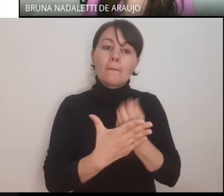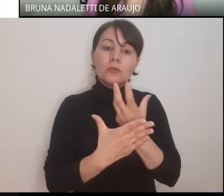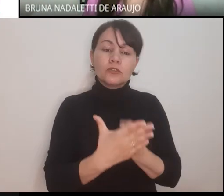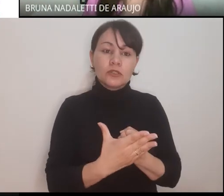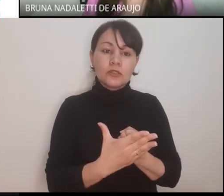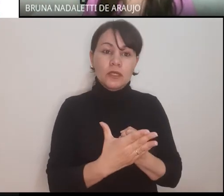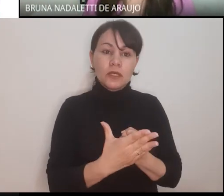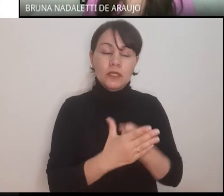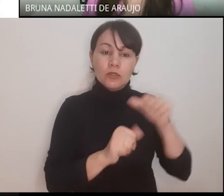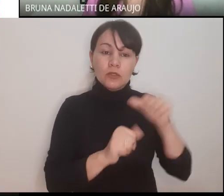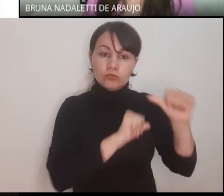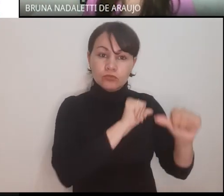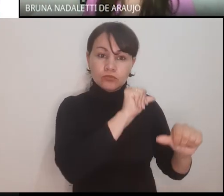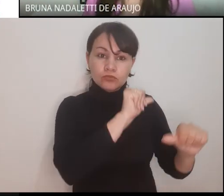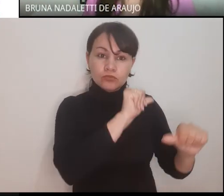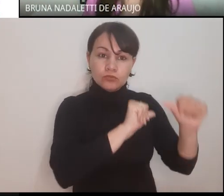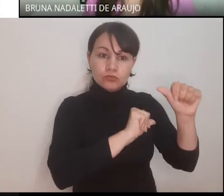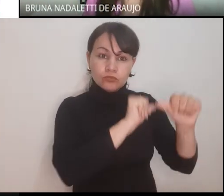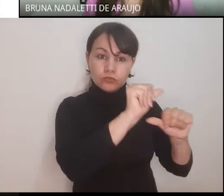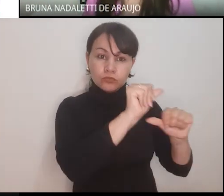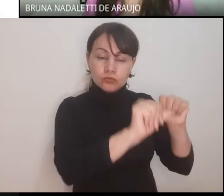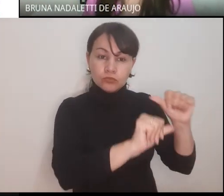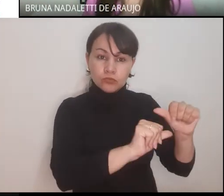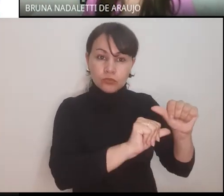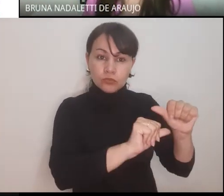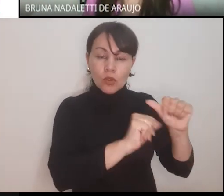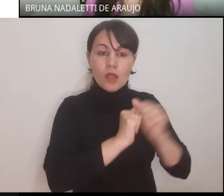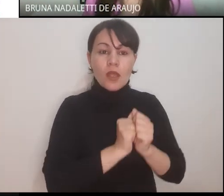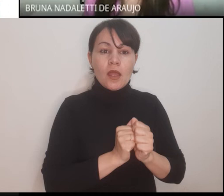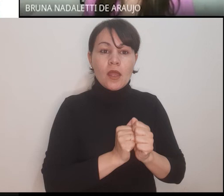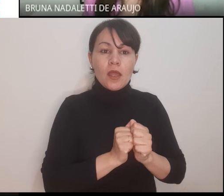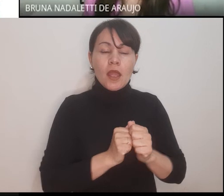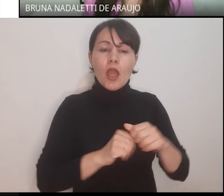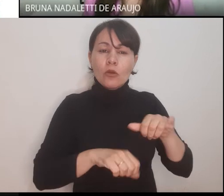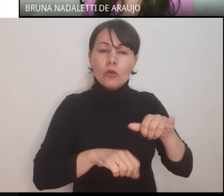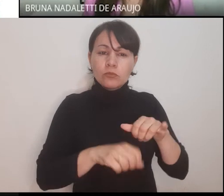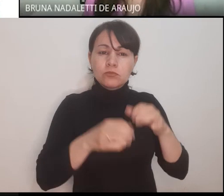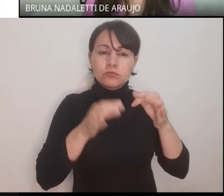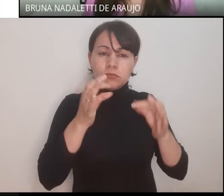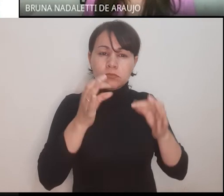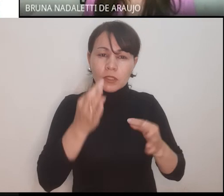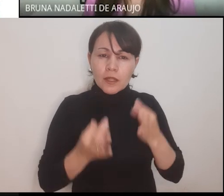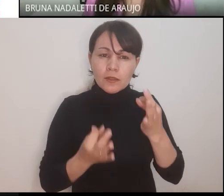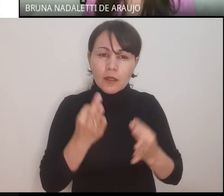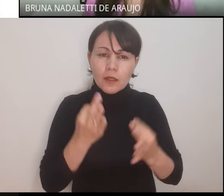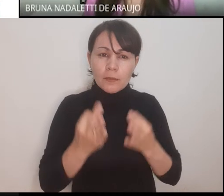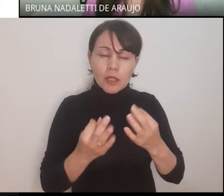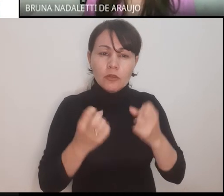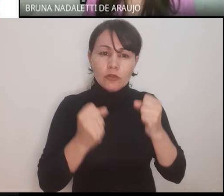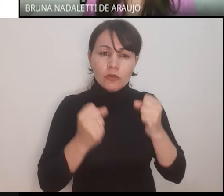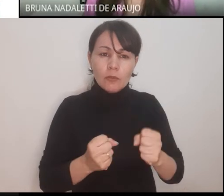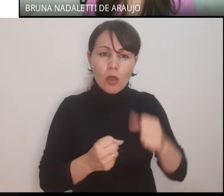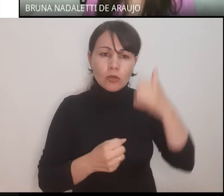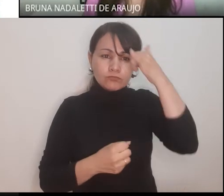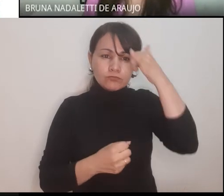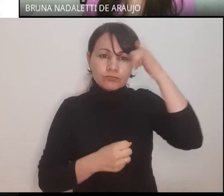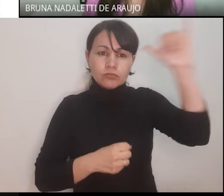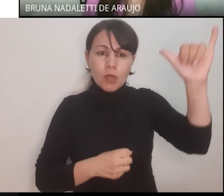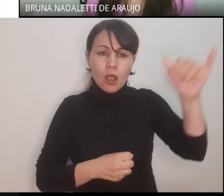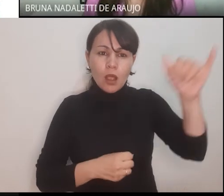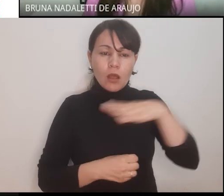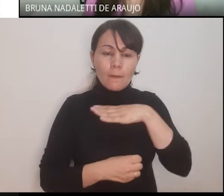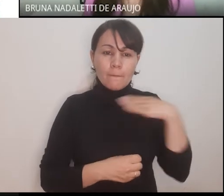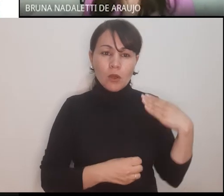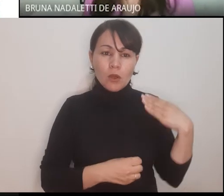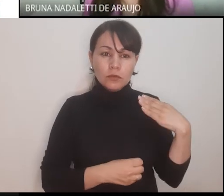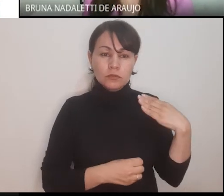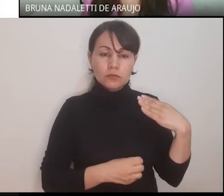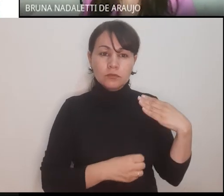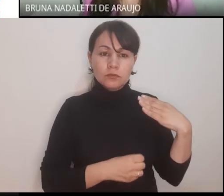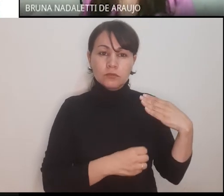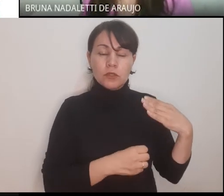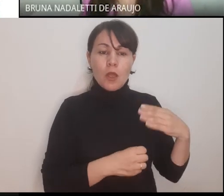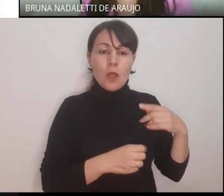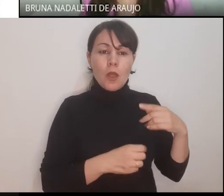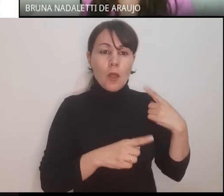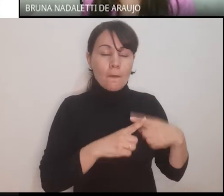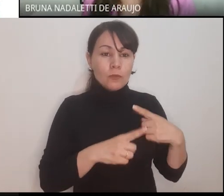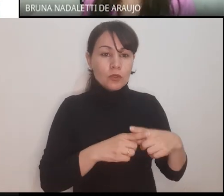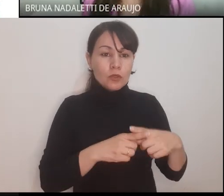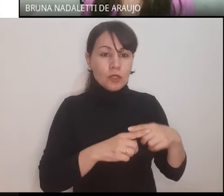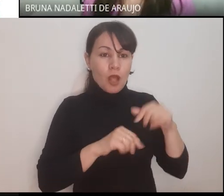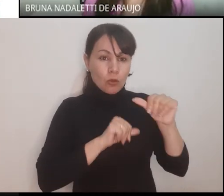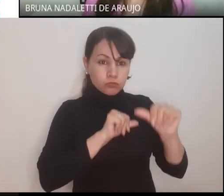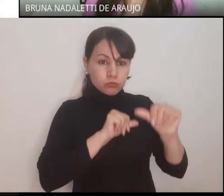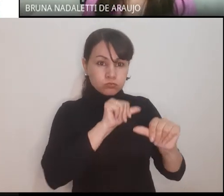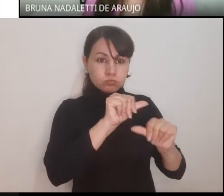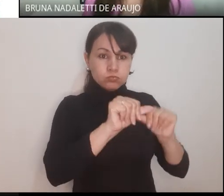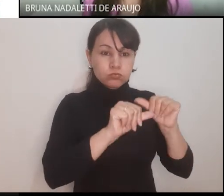é uma terapia substitutiva que pode evitar a morte do paciente, porque ela substitui